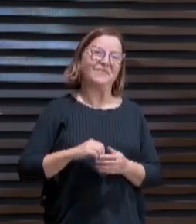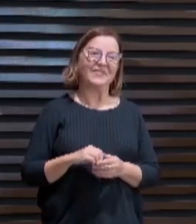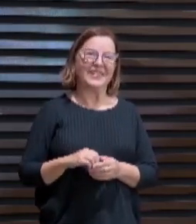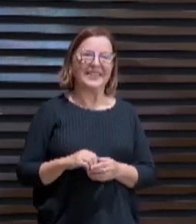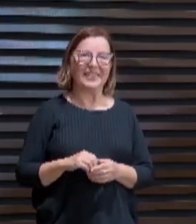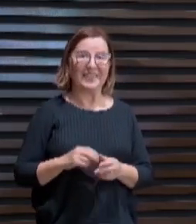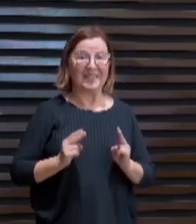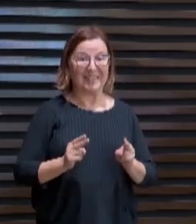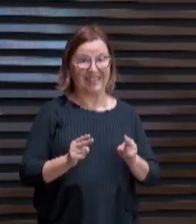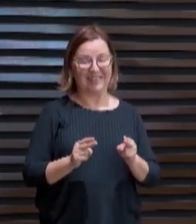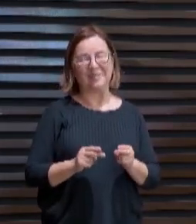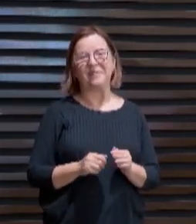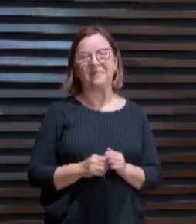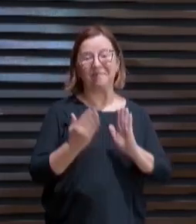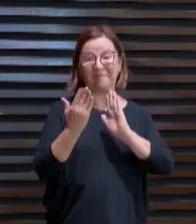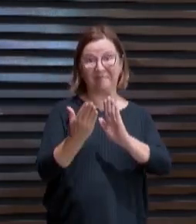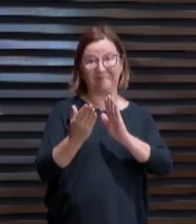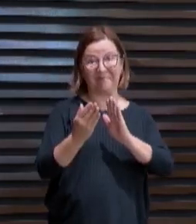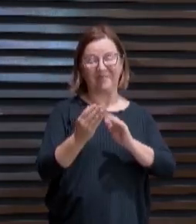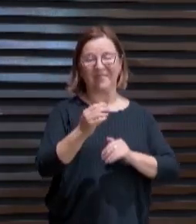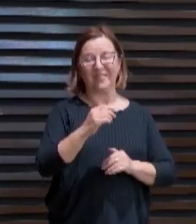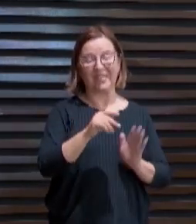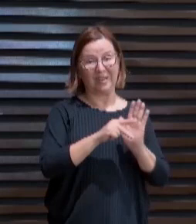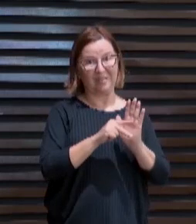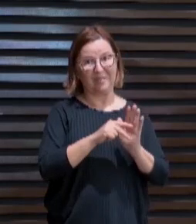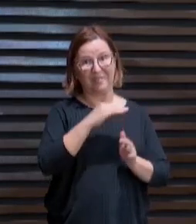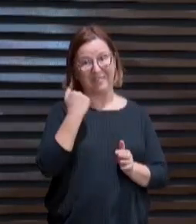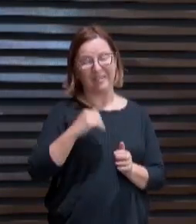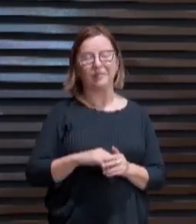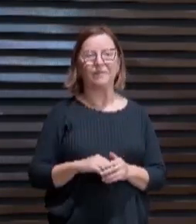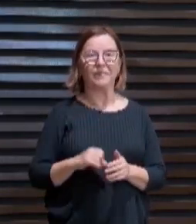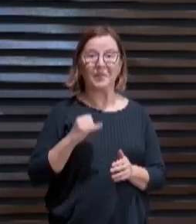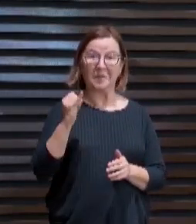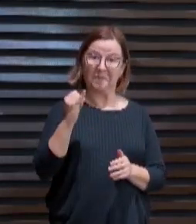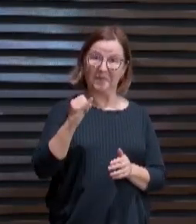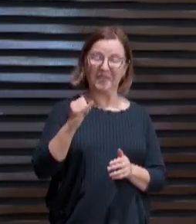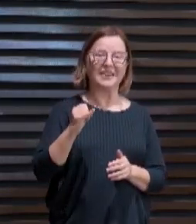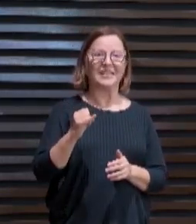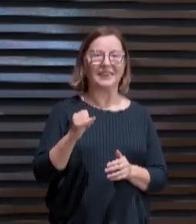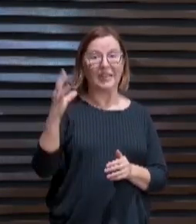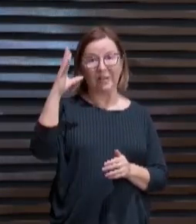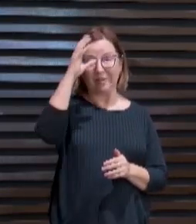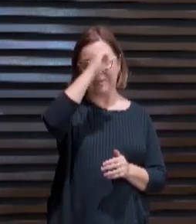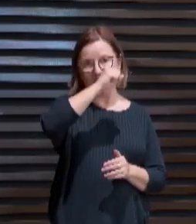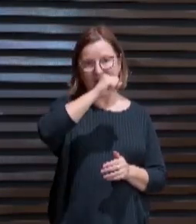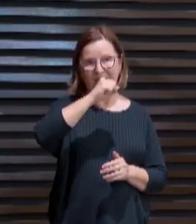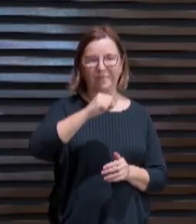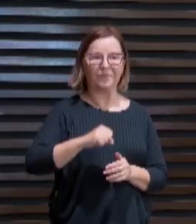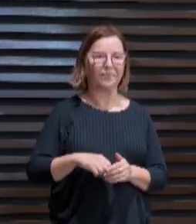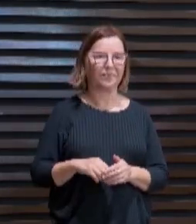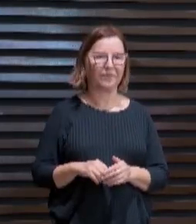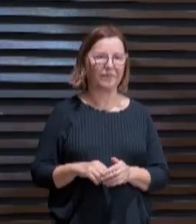nisso? É importante essa compreensão, porque todo o restante vai derivar disso aqui,